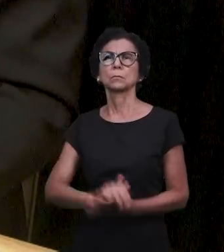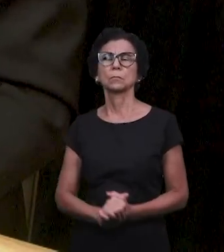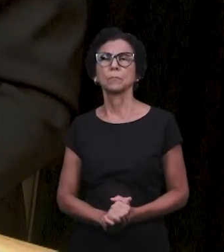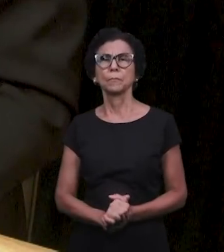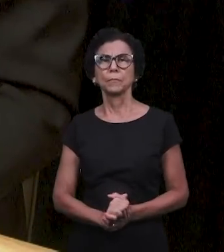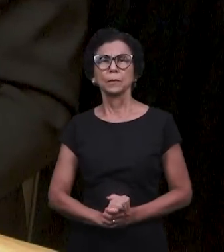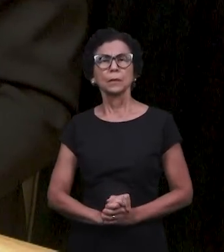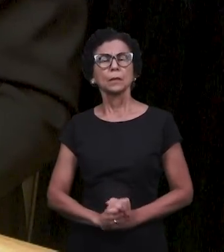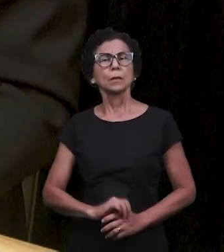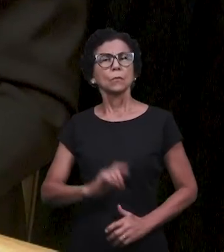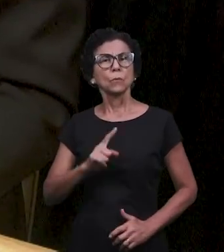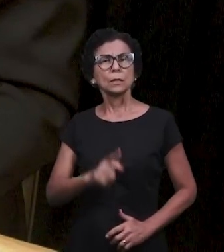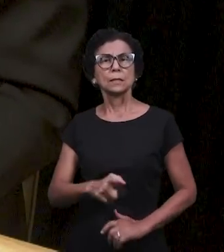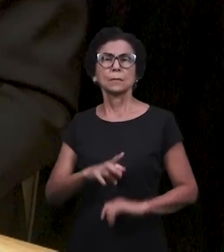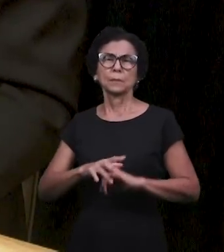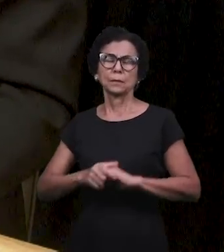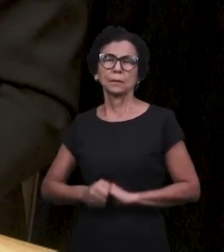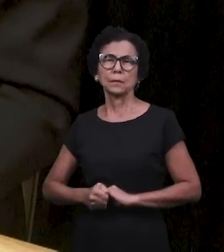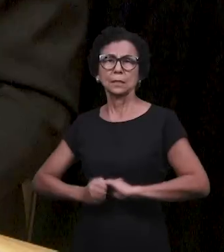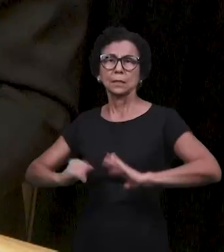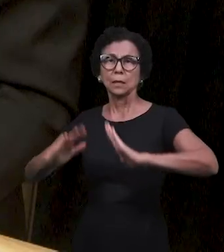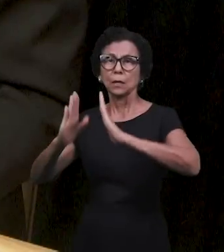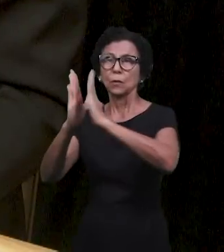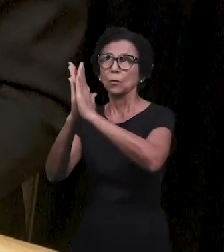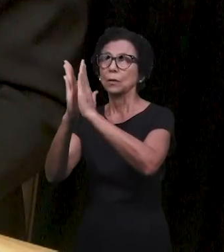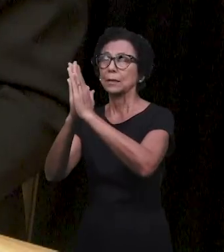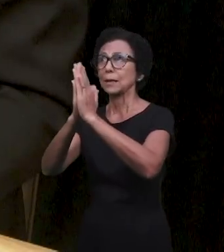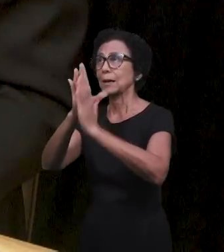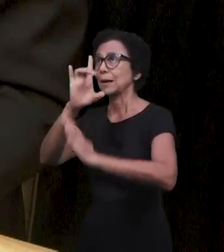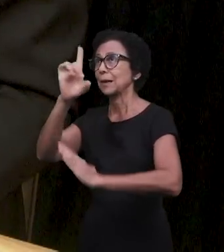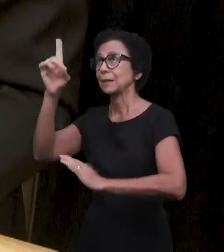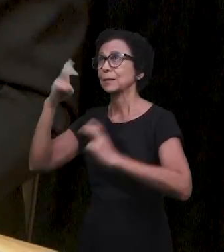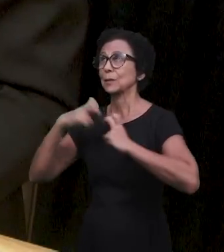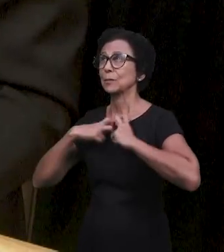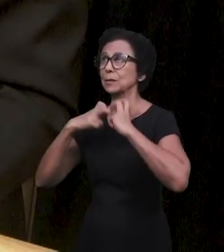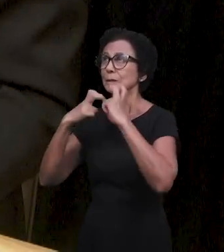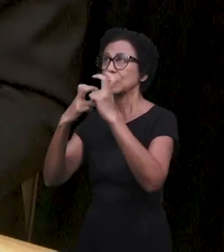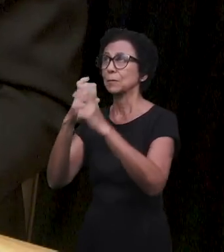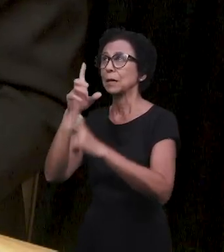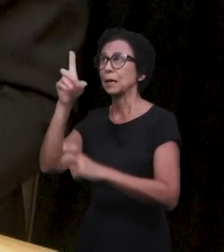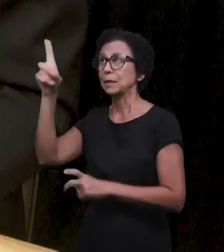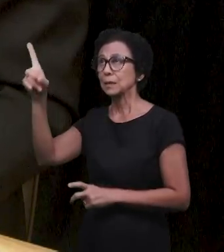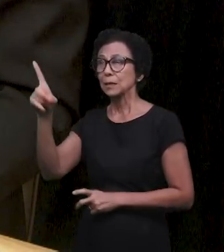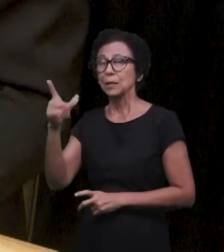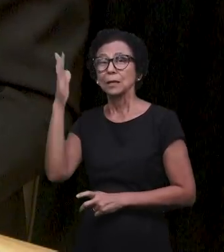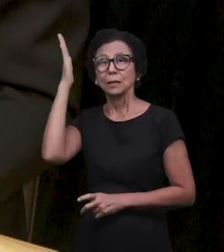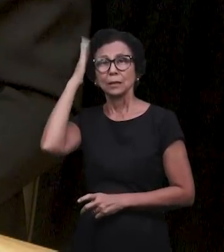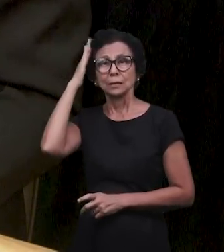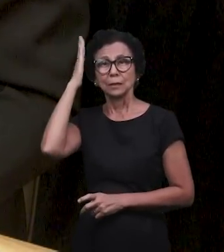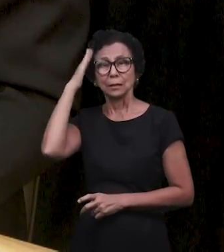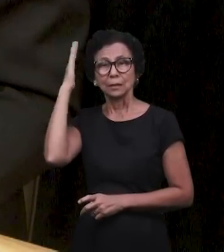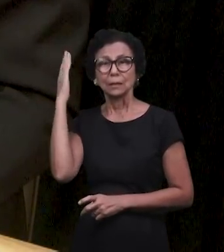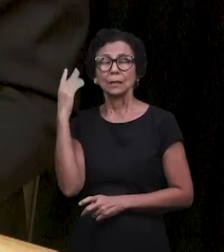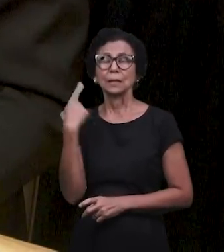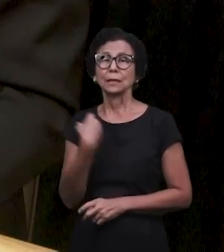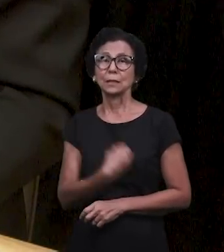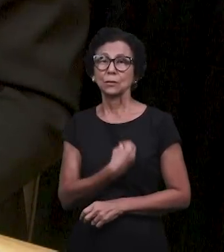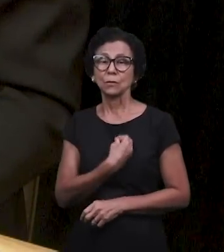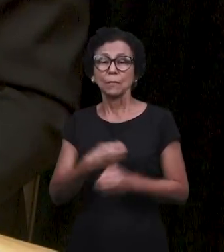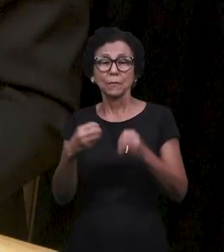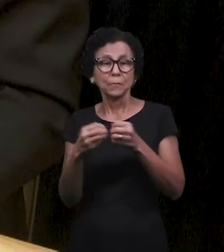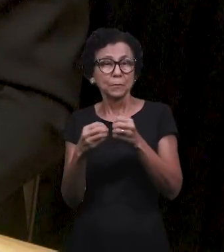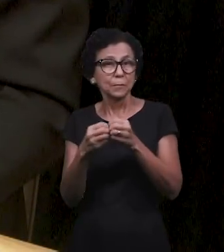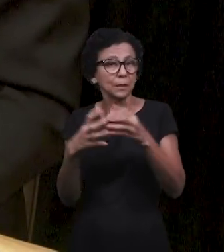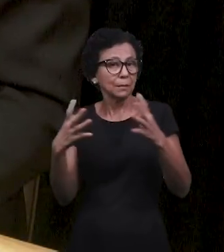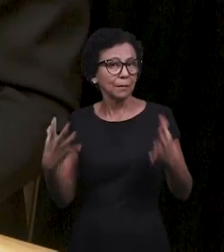céu. Você tem de saber que você está vivendo de um milagre. Deus te tirou das mãos de um faraó,